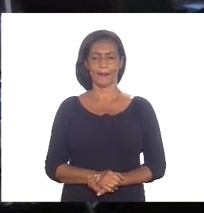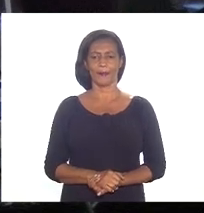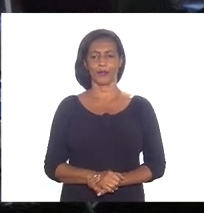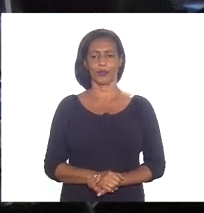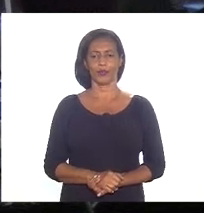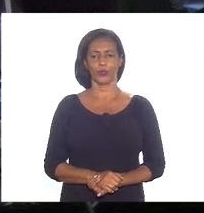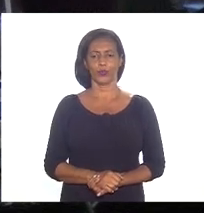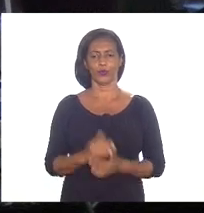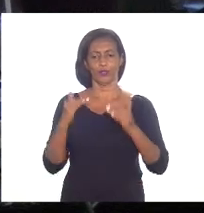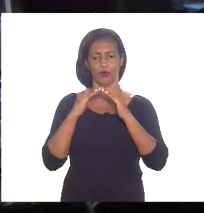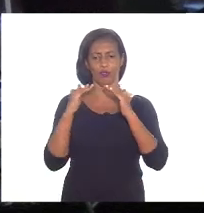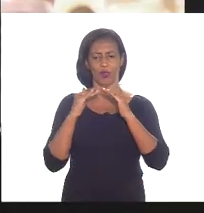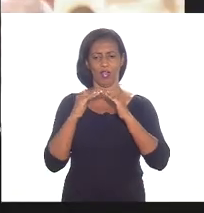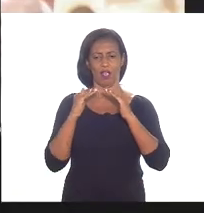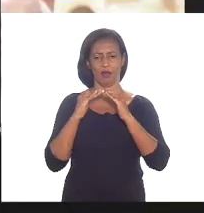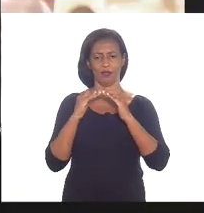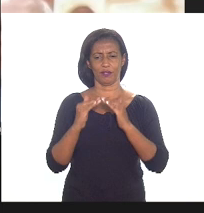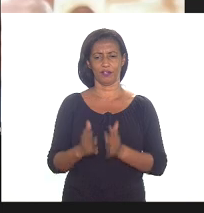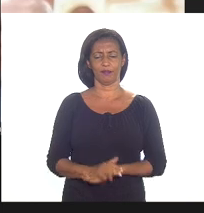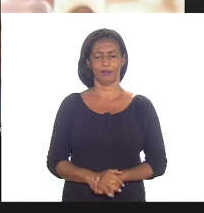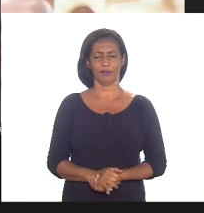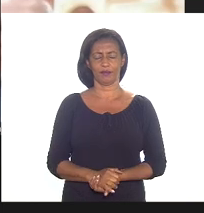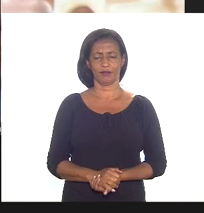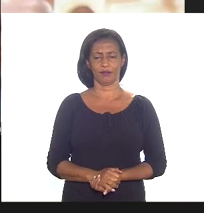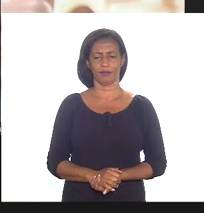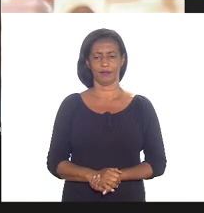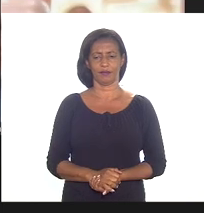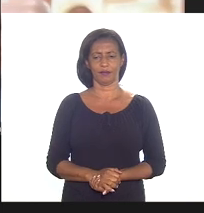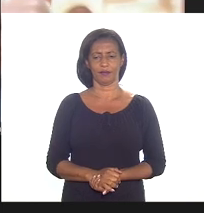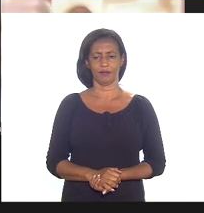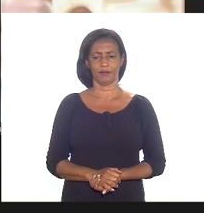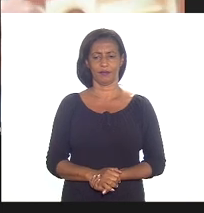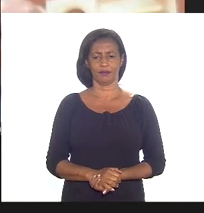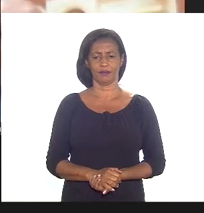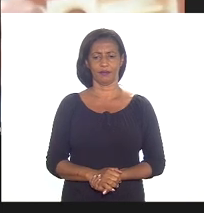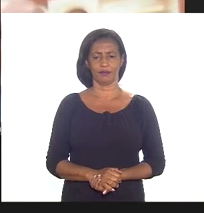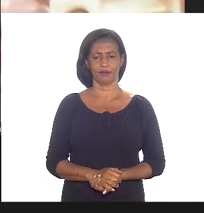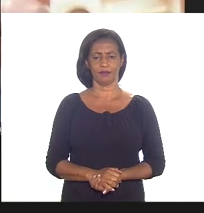Meu voto é favorável, presidente. Obrigada.